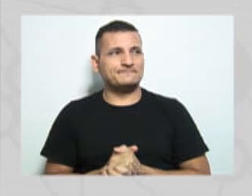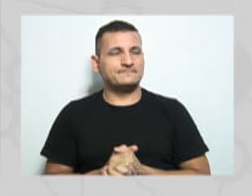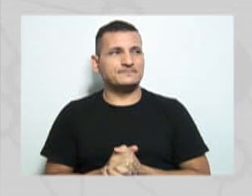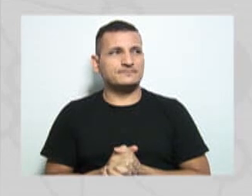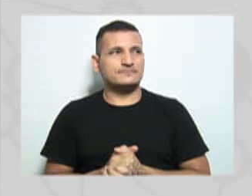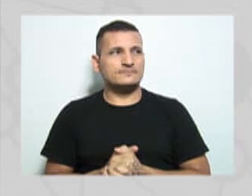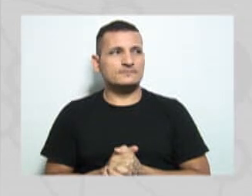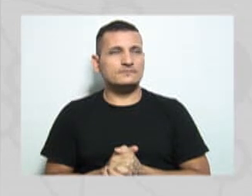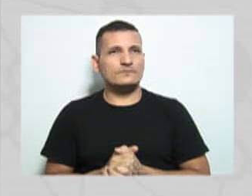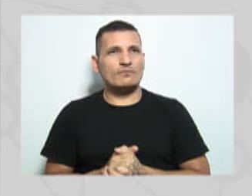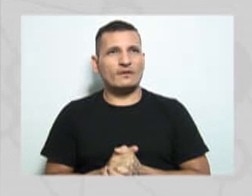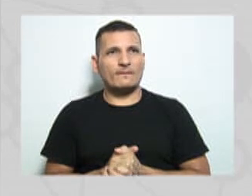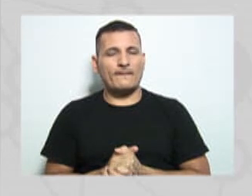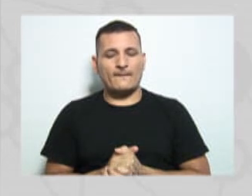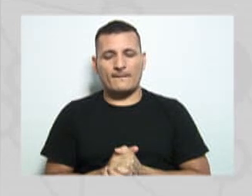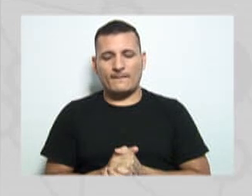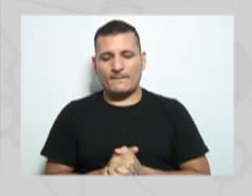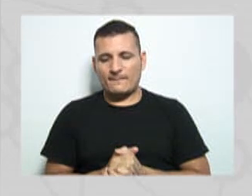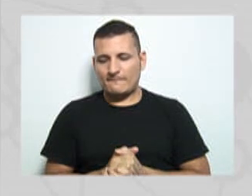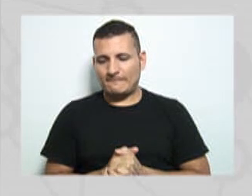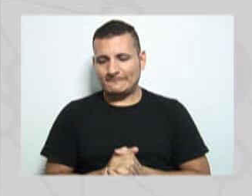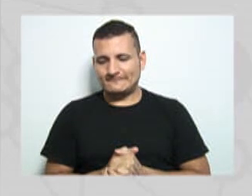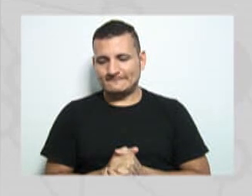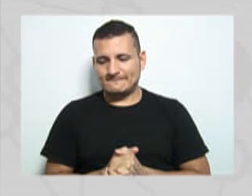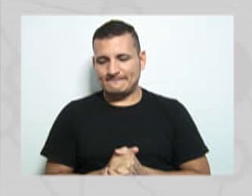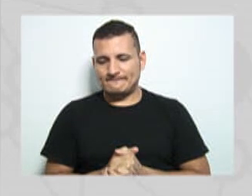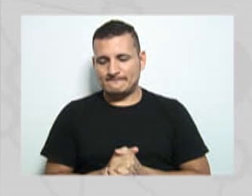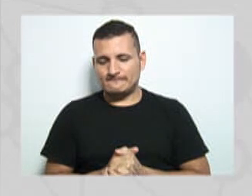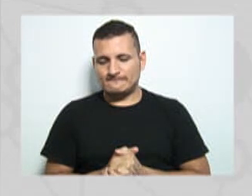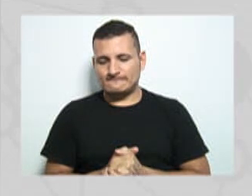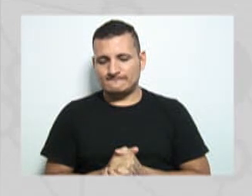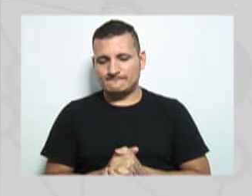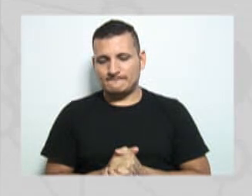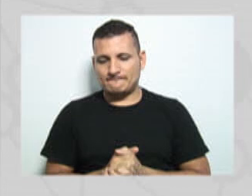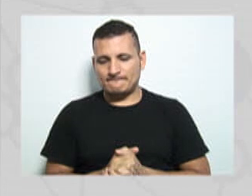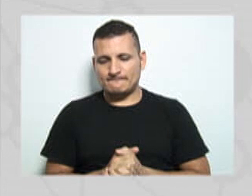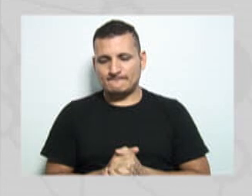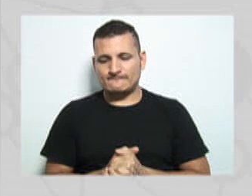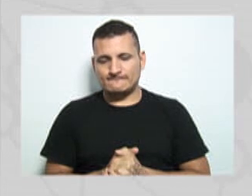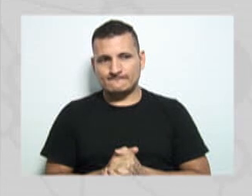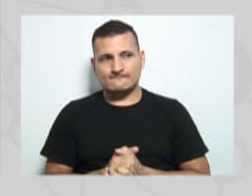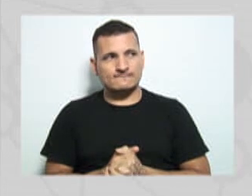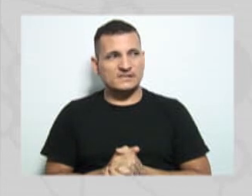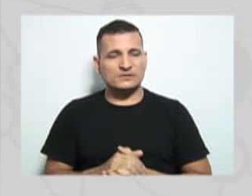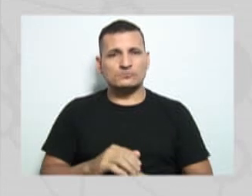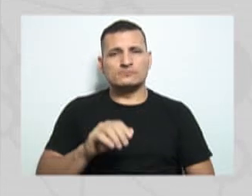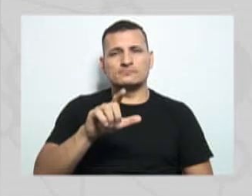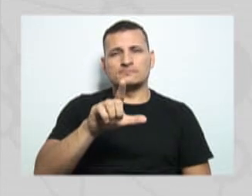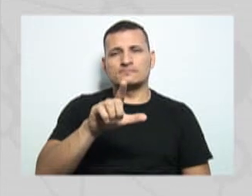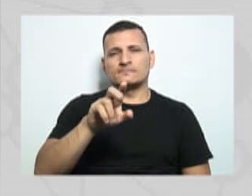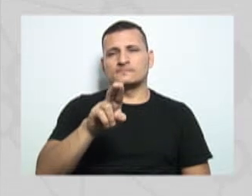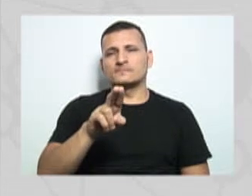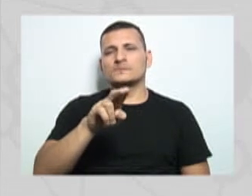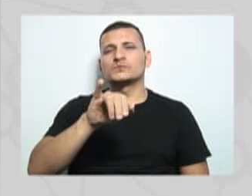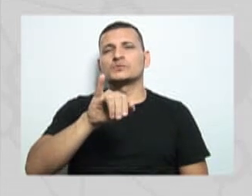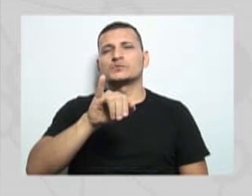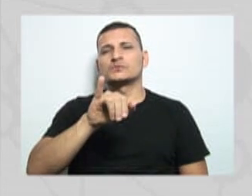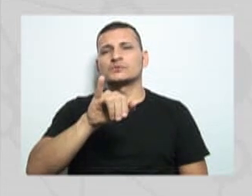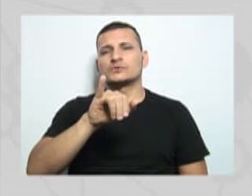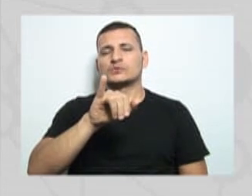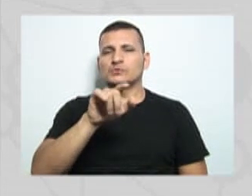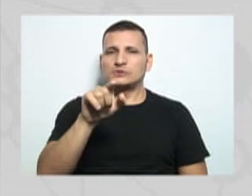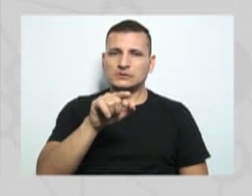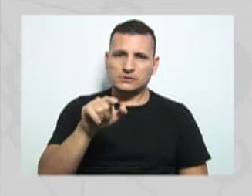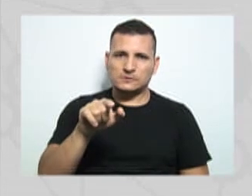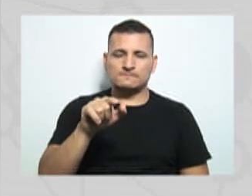enunciado. Deixa eu verificar aqui outros alunos. Muito tá. Luiz Carlos de Abreu é o aluno que